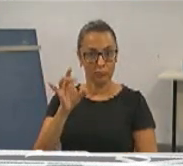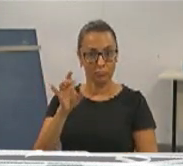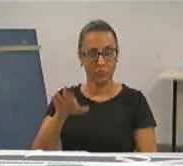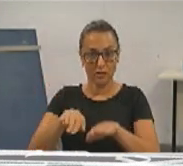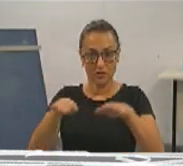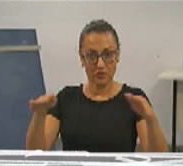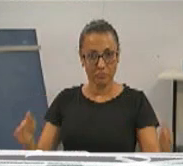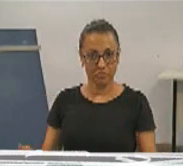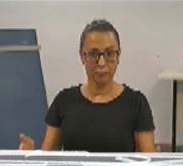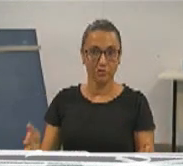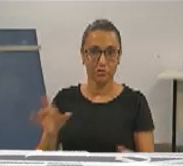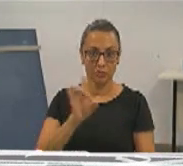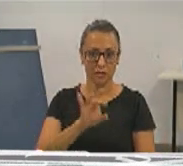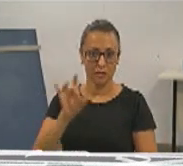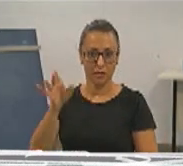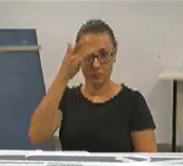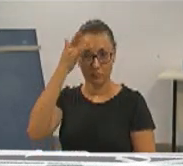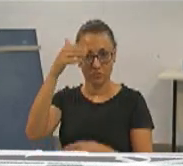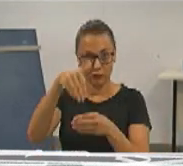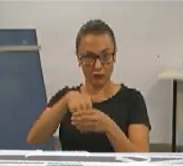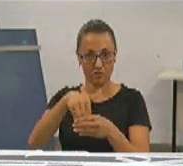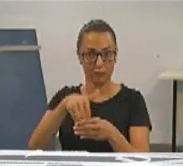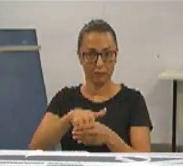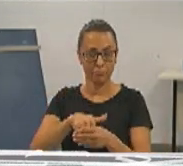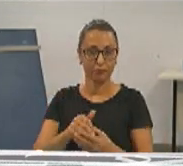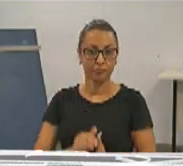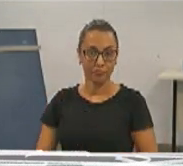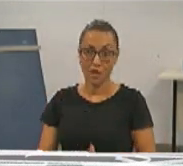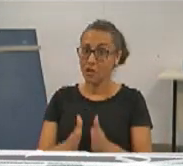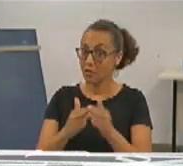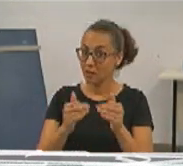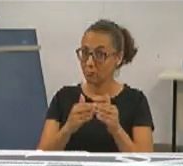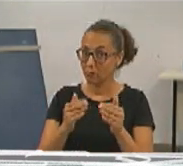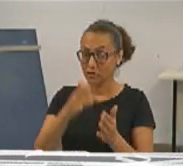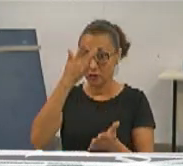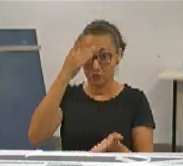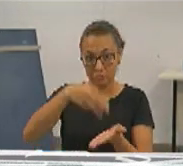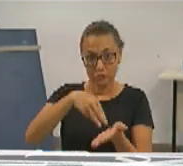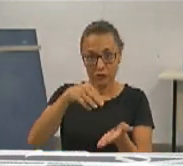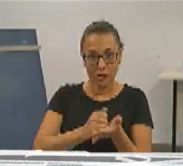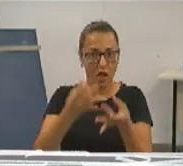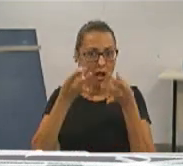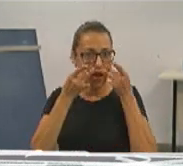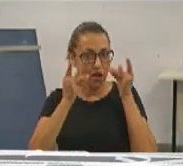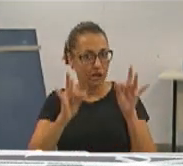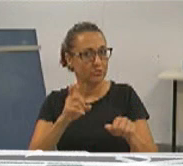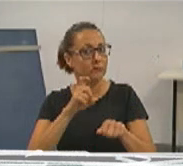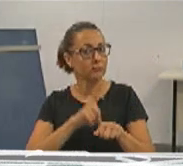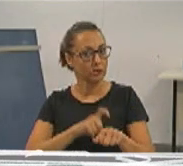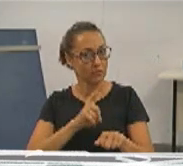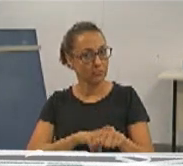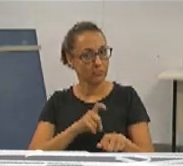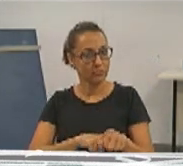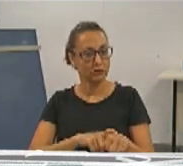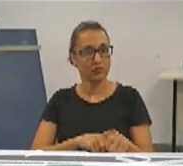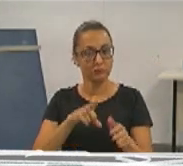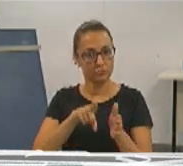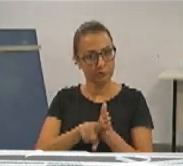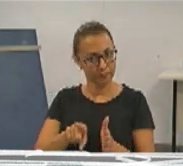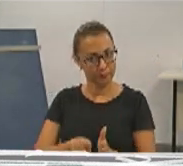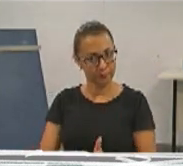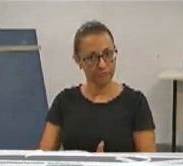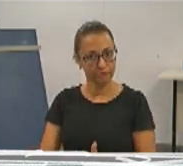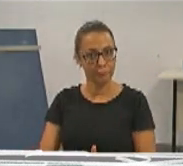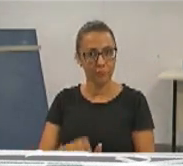candidatos. Pedimos aos candidatos e aos inscritos as perguntas que atentem ao tempo que têm destinados para tanto.